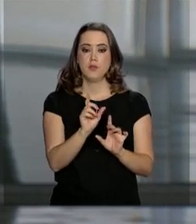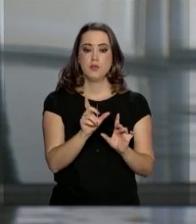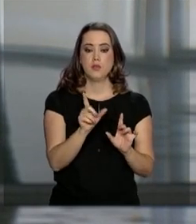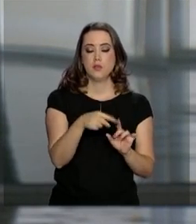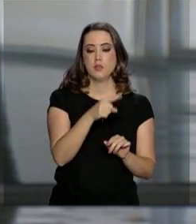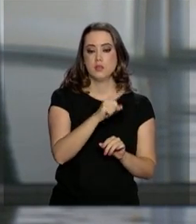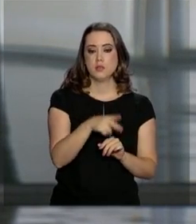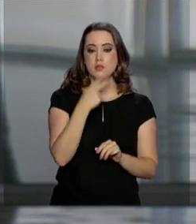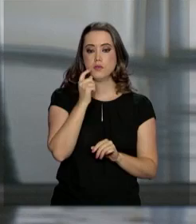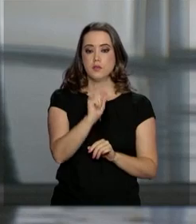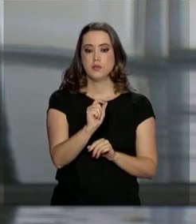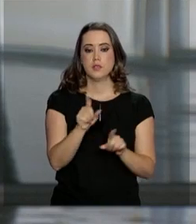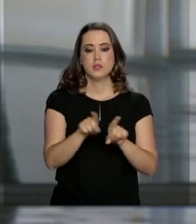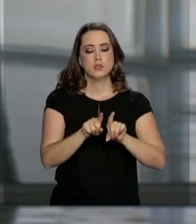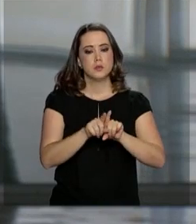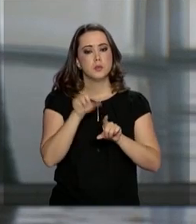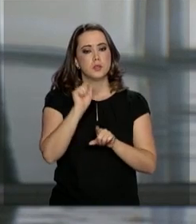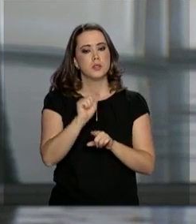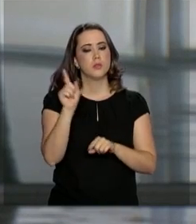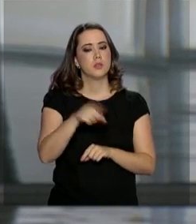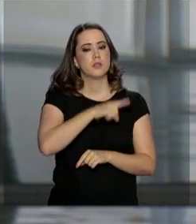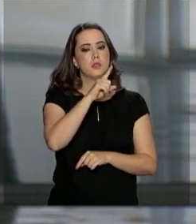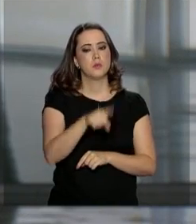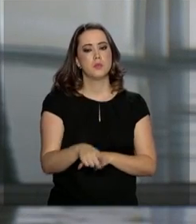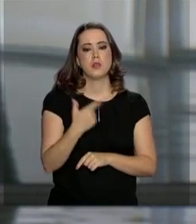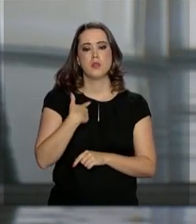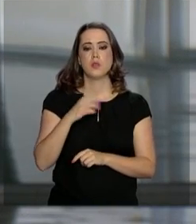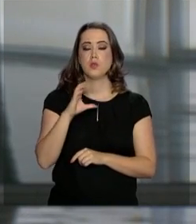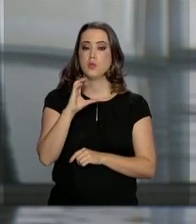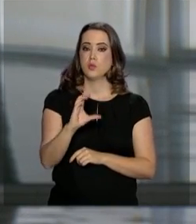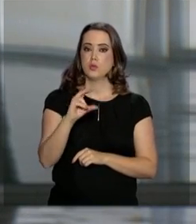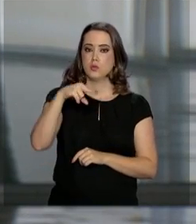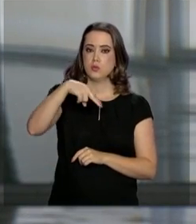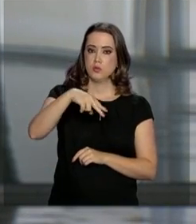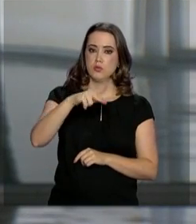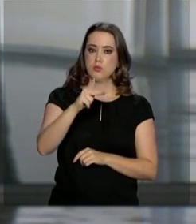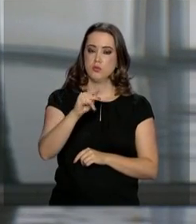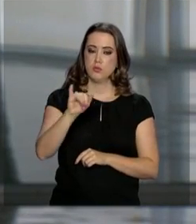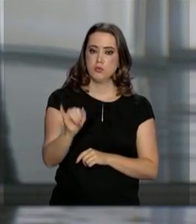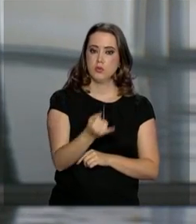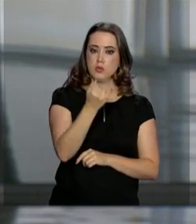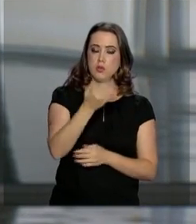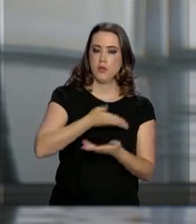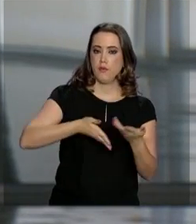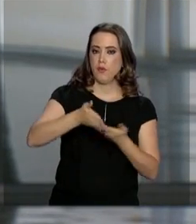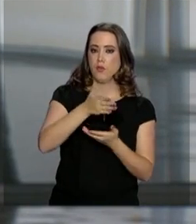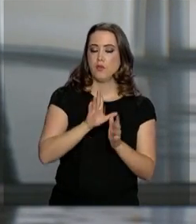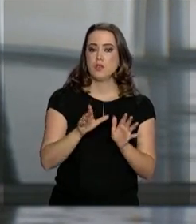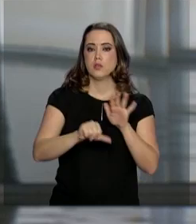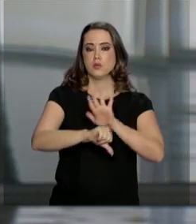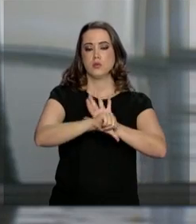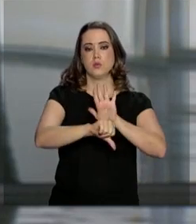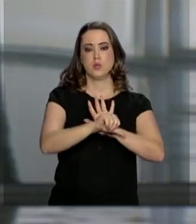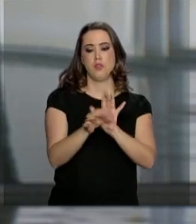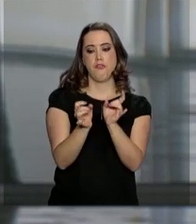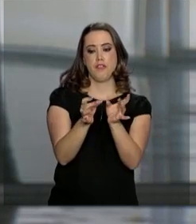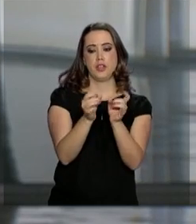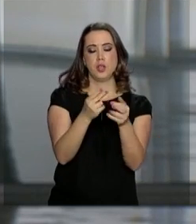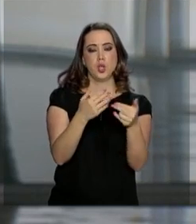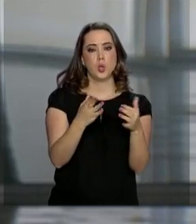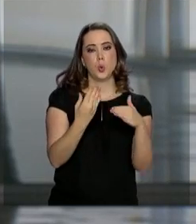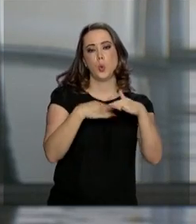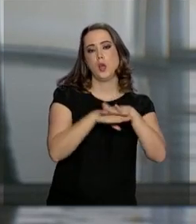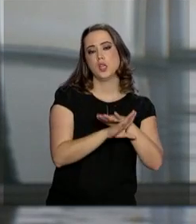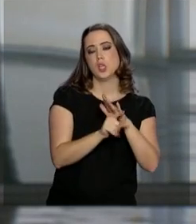parte do texto que previa também a suspensão do CNPJ de empresa envolvida nesses crimes, vendendo,